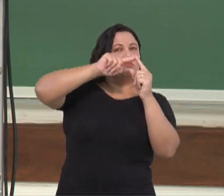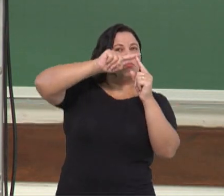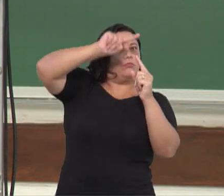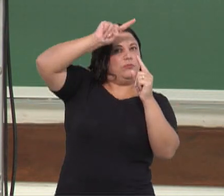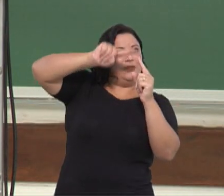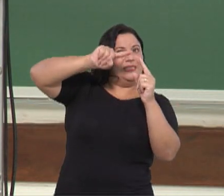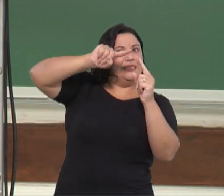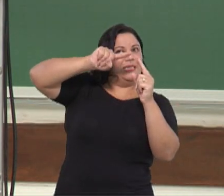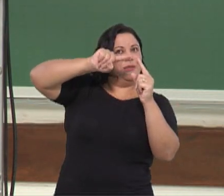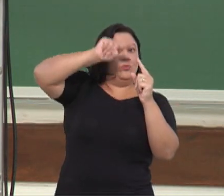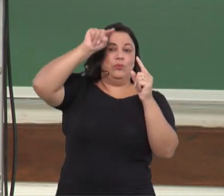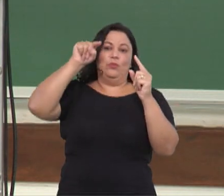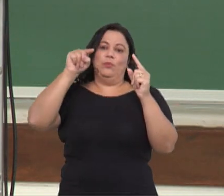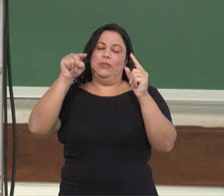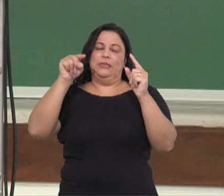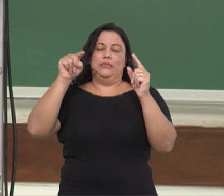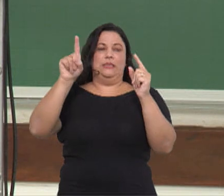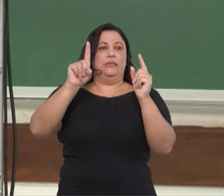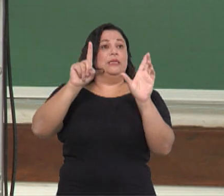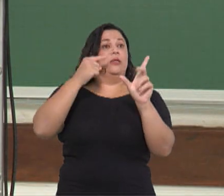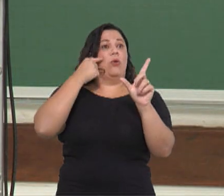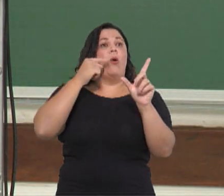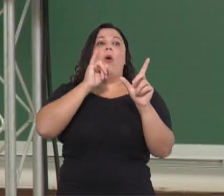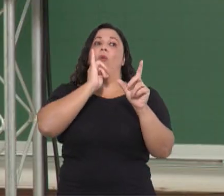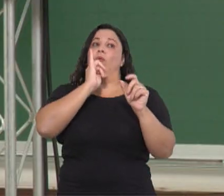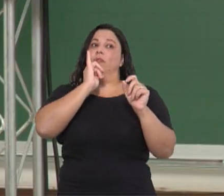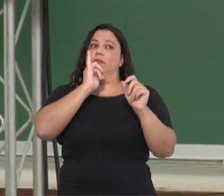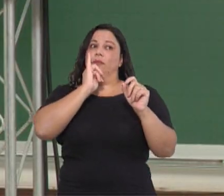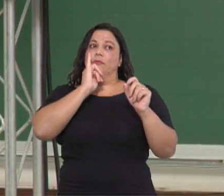outra não vai. Olha só.